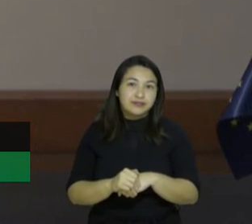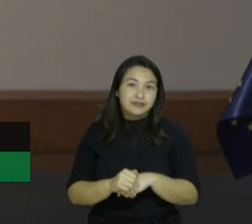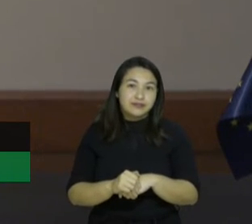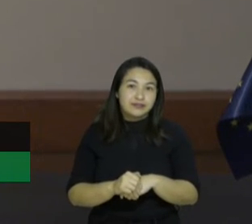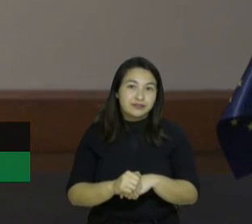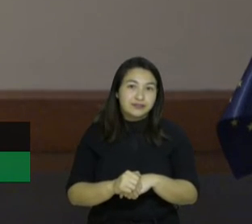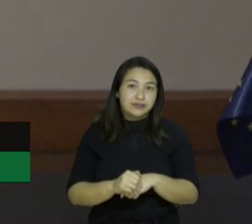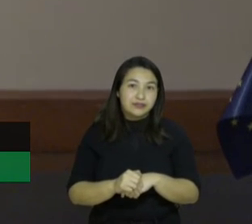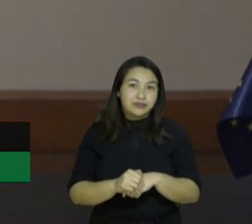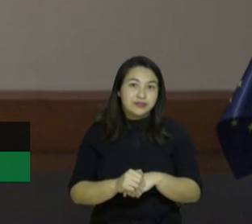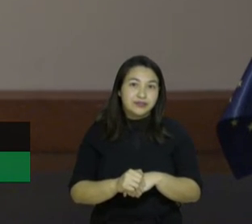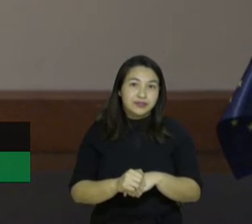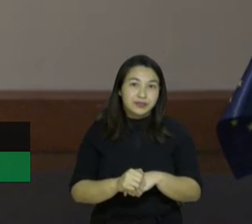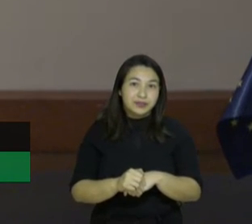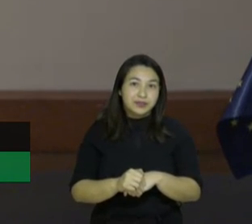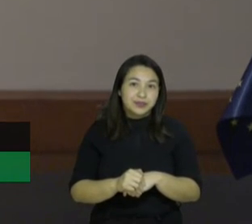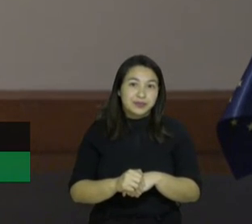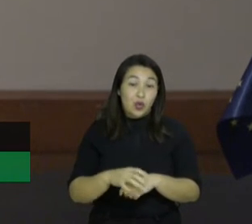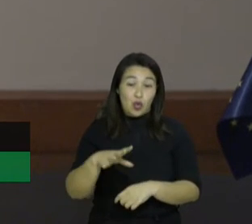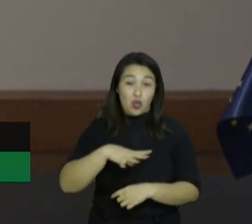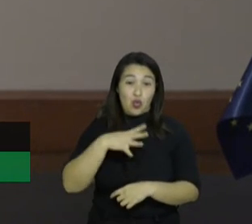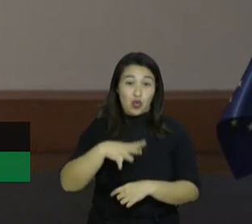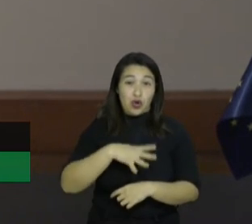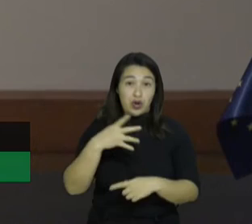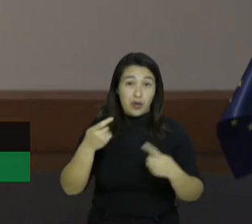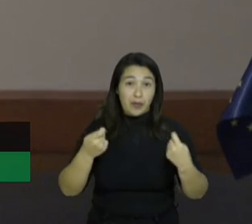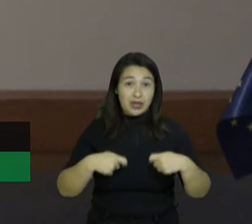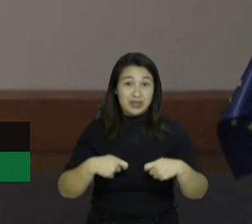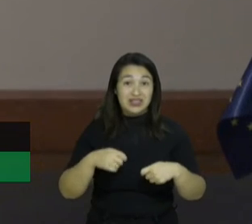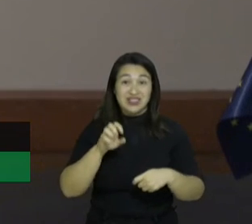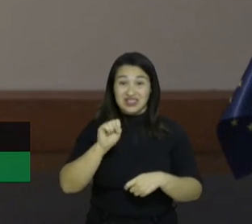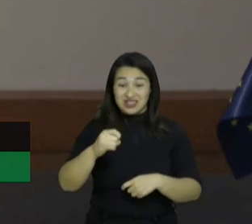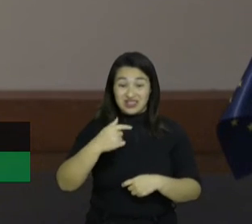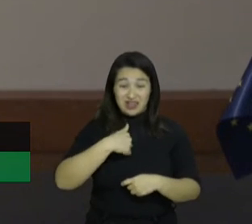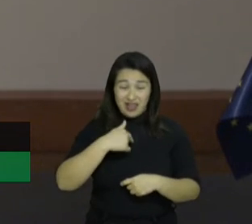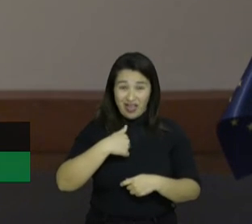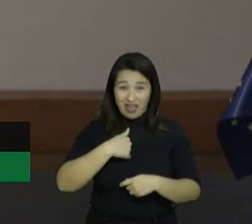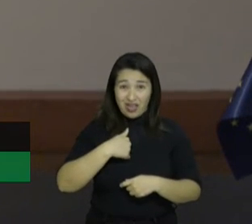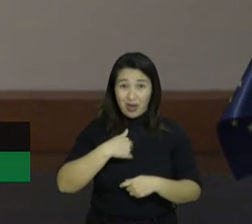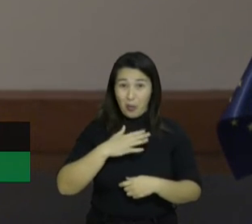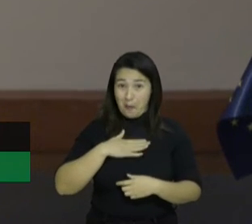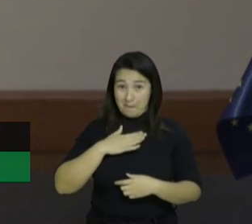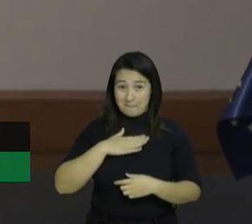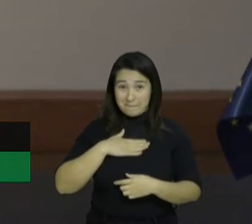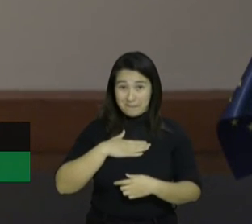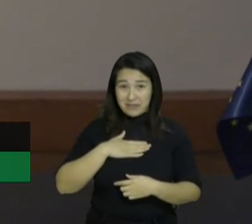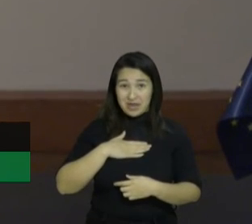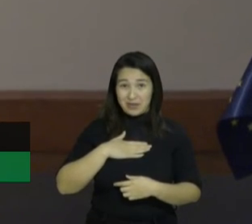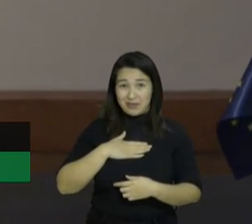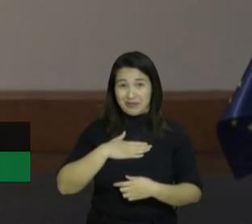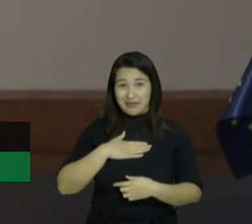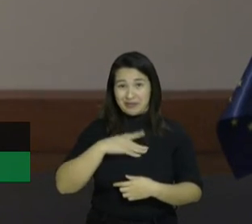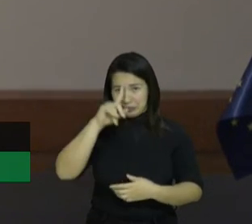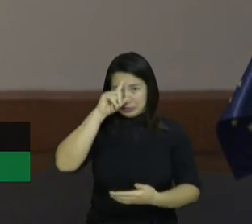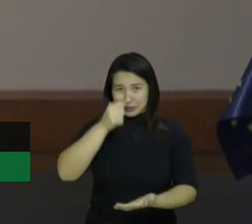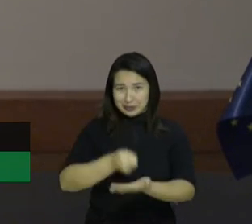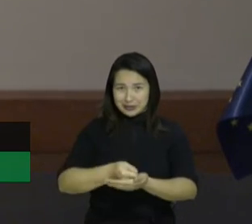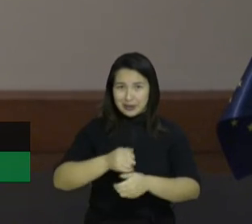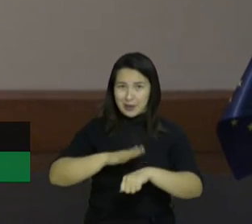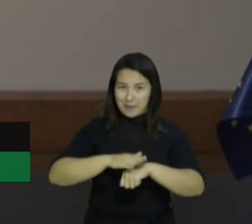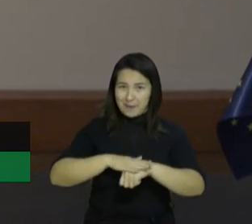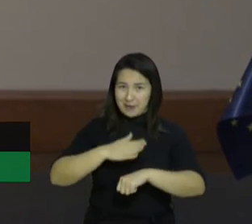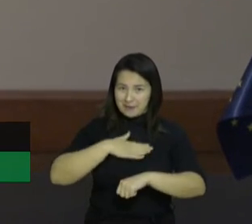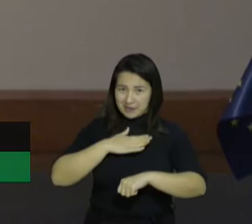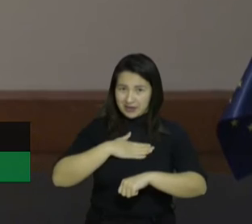ousado né se se dependesse de mim aí sim agora no meu CPF agora na na minha pessoa física né que